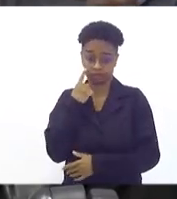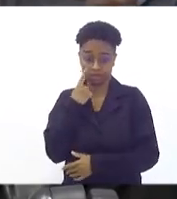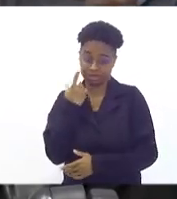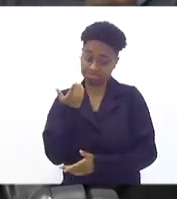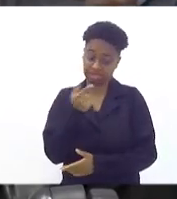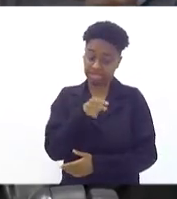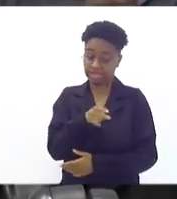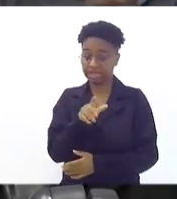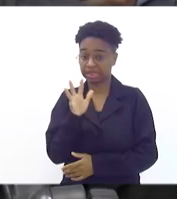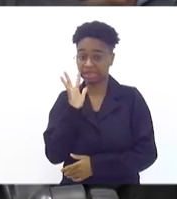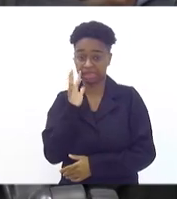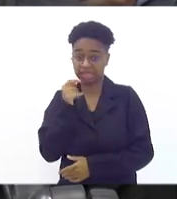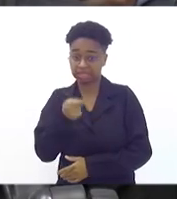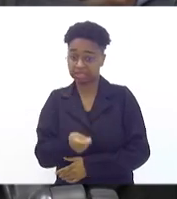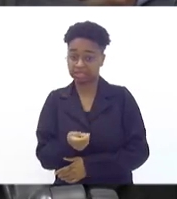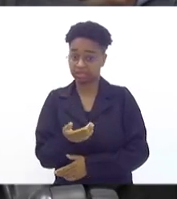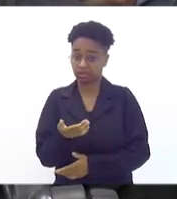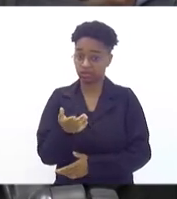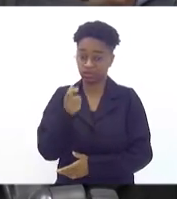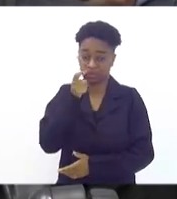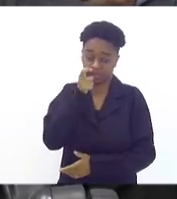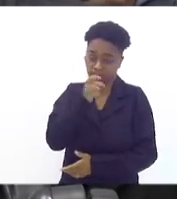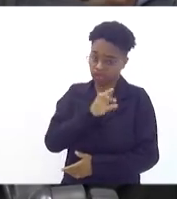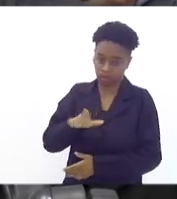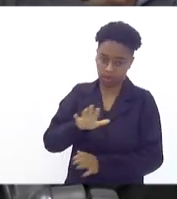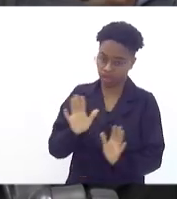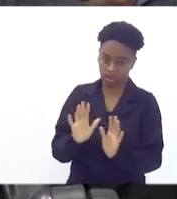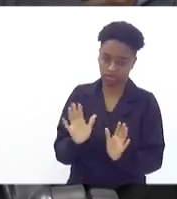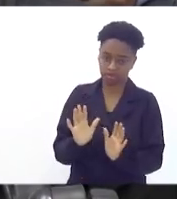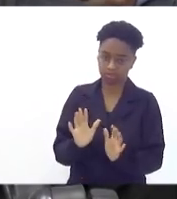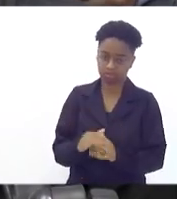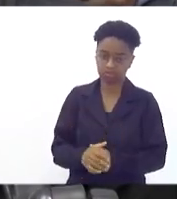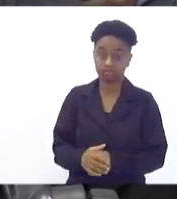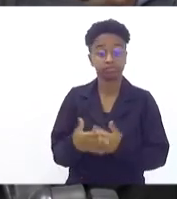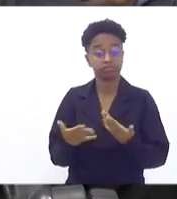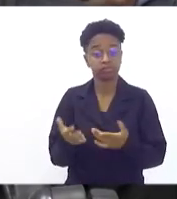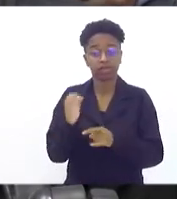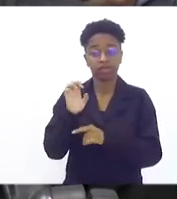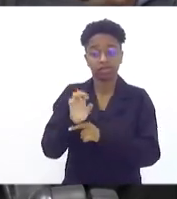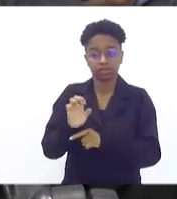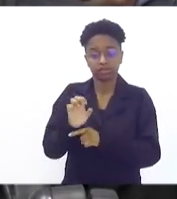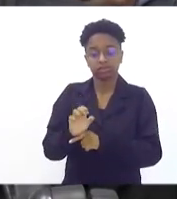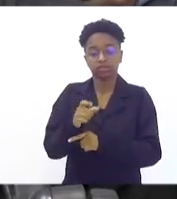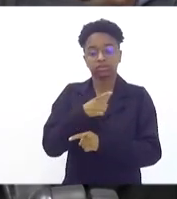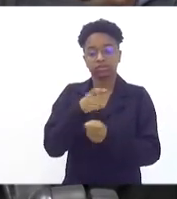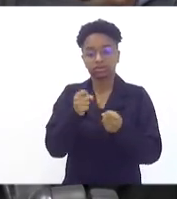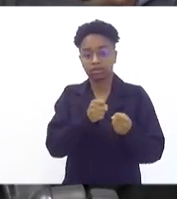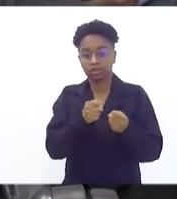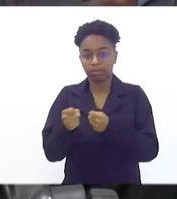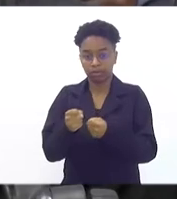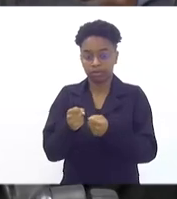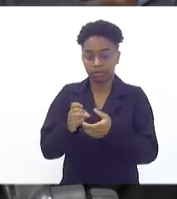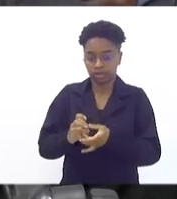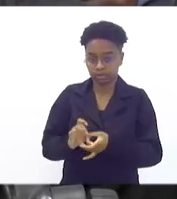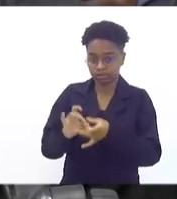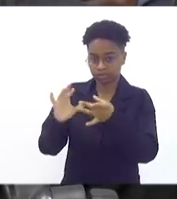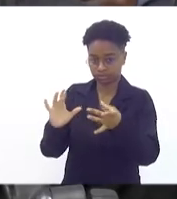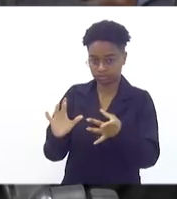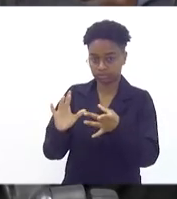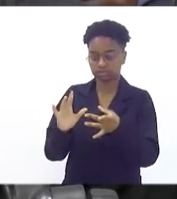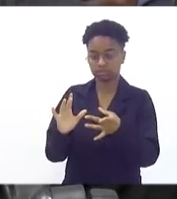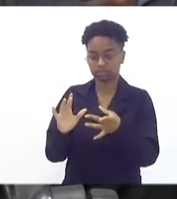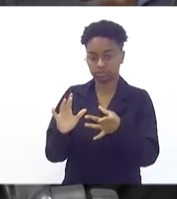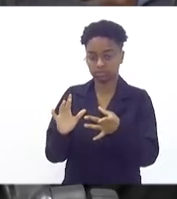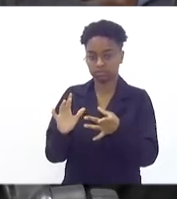decisão Não não é interessante para o estado fazer a renovação então o Estado tem tem o poder concedente tem essa